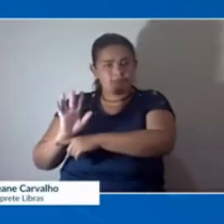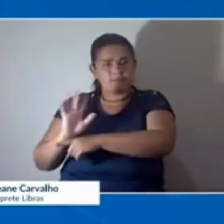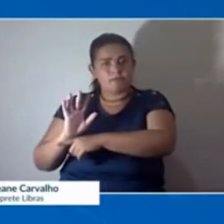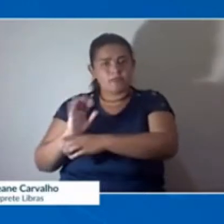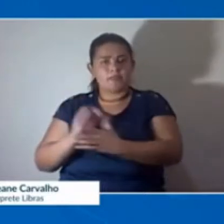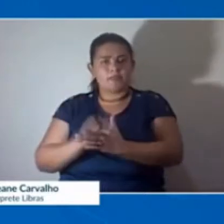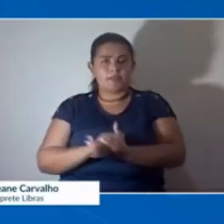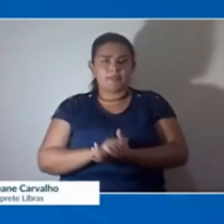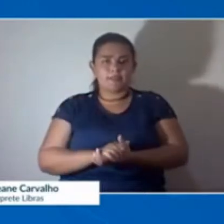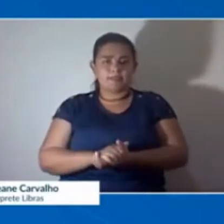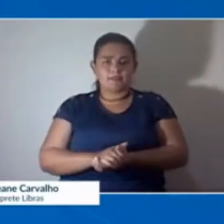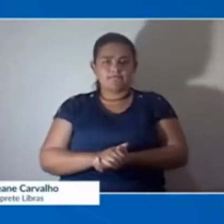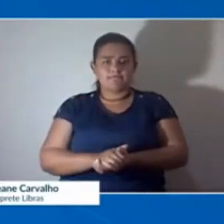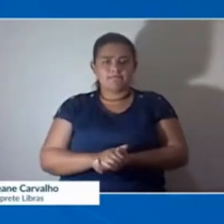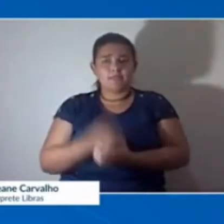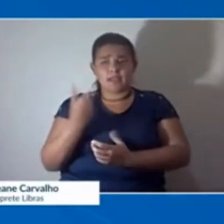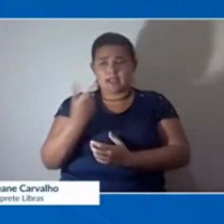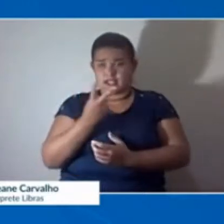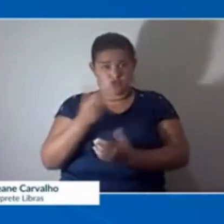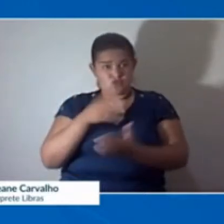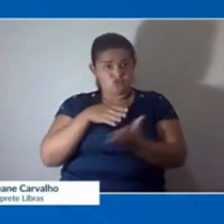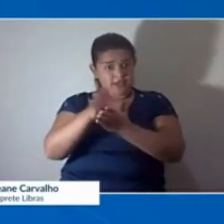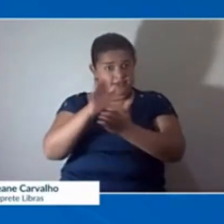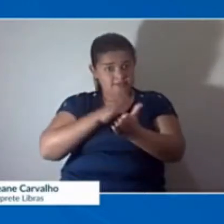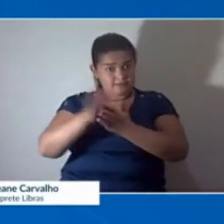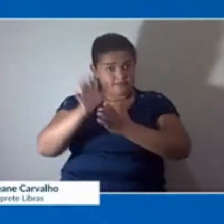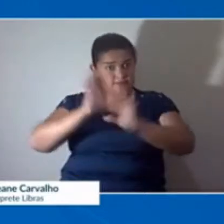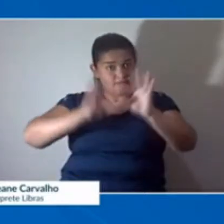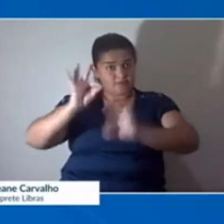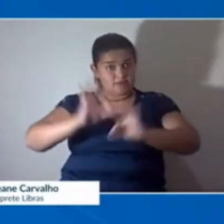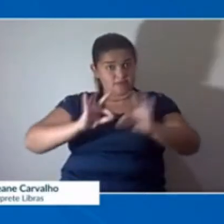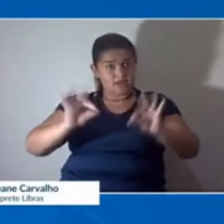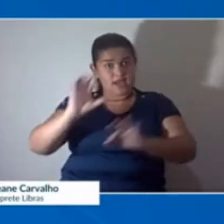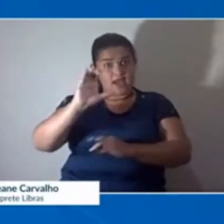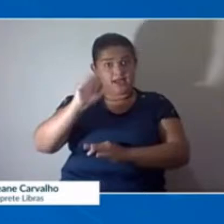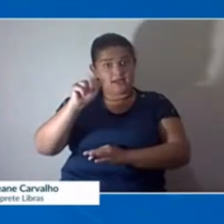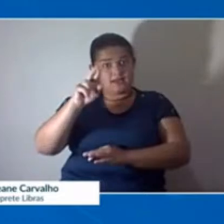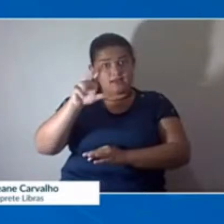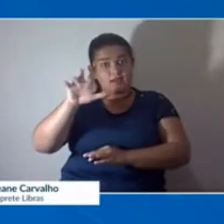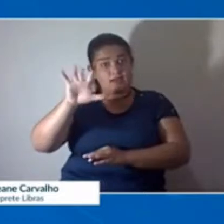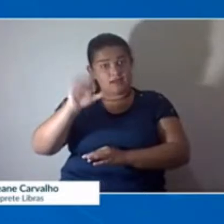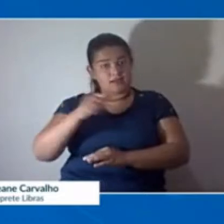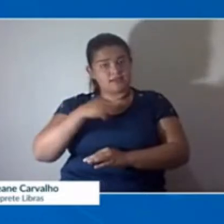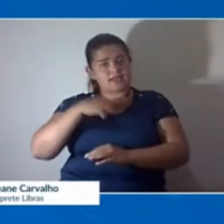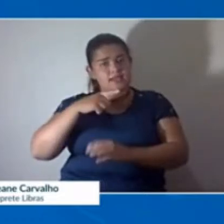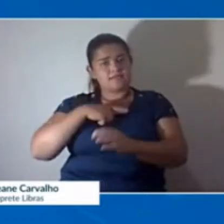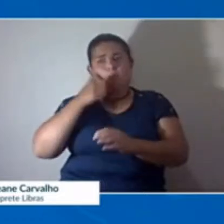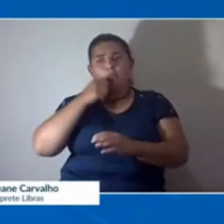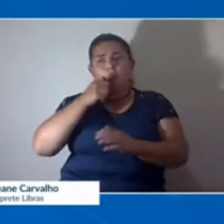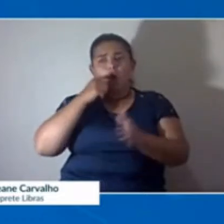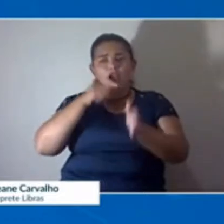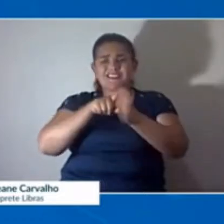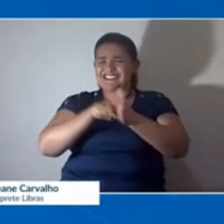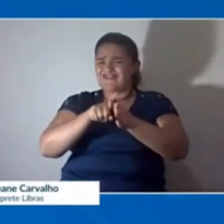No caso das duas publicações organizadas pela Carla Holanda, ela reuniu pesquisadoras, mais de uma dezena de